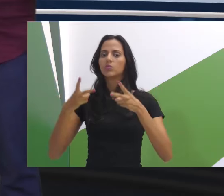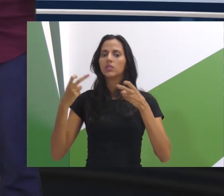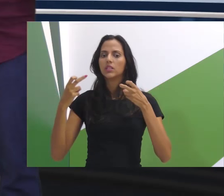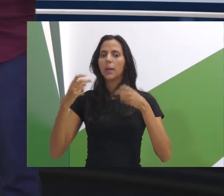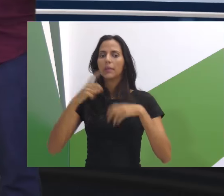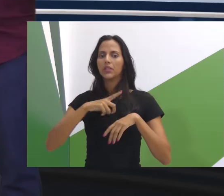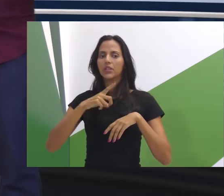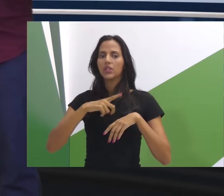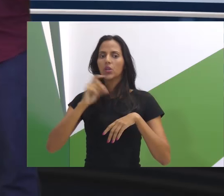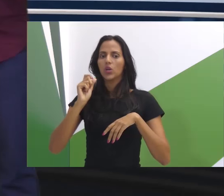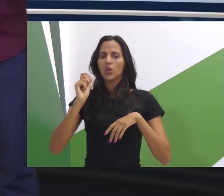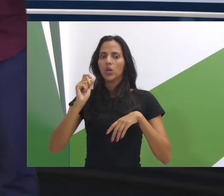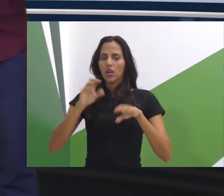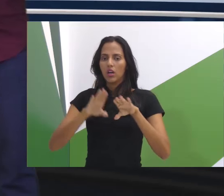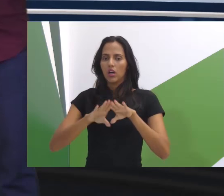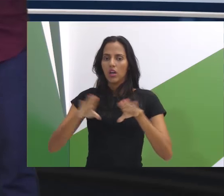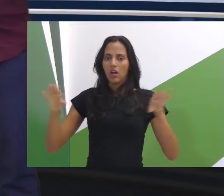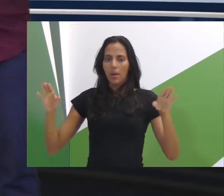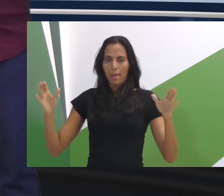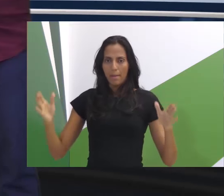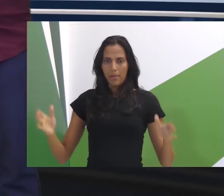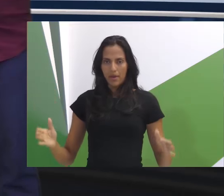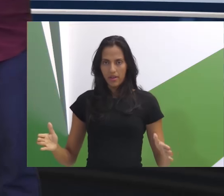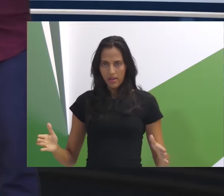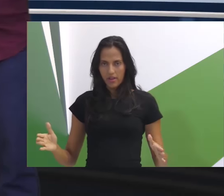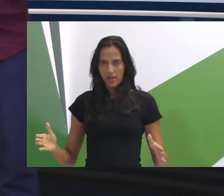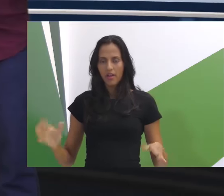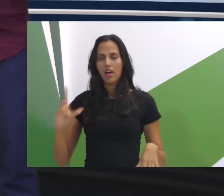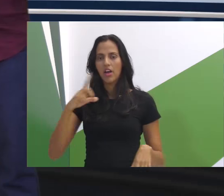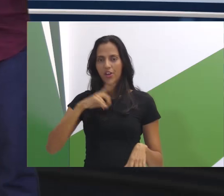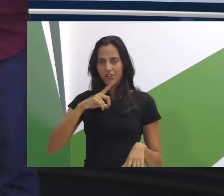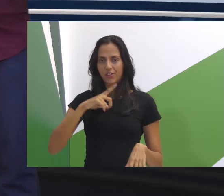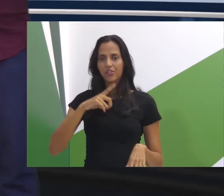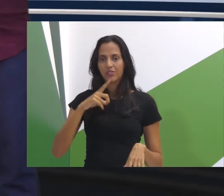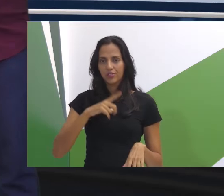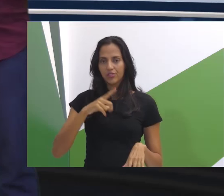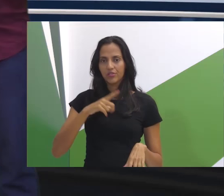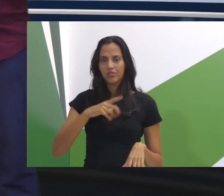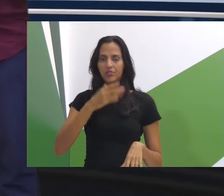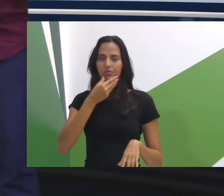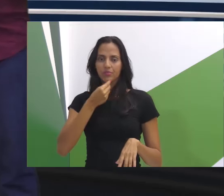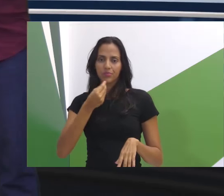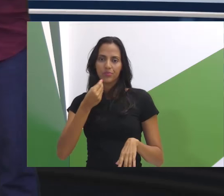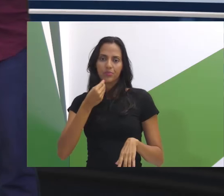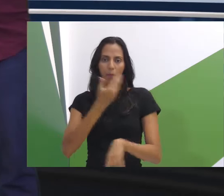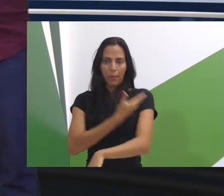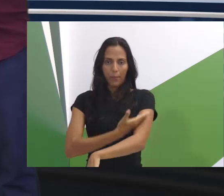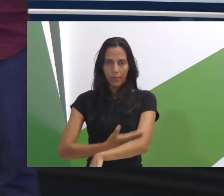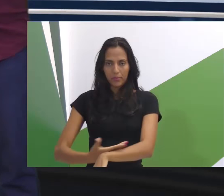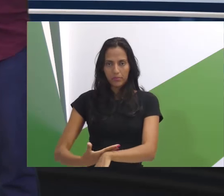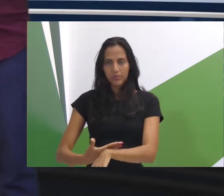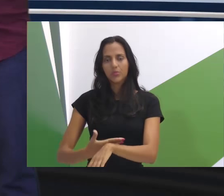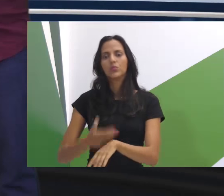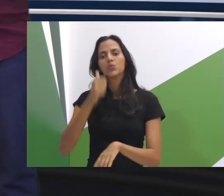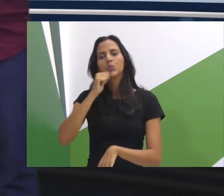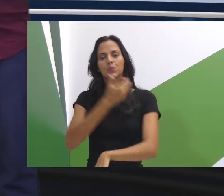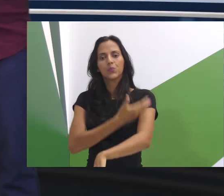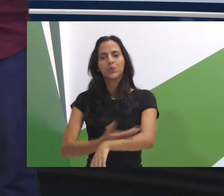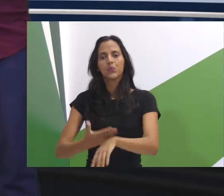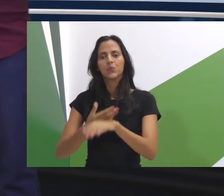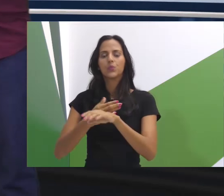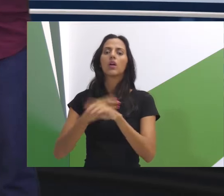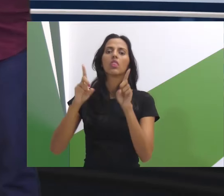a relação que existe entre os senhores da casa e os escravos. Então, o que a gente percebe?